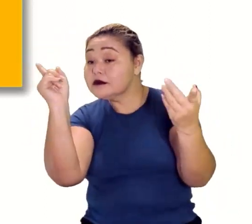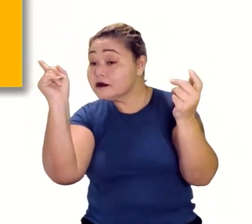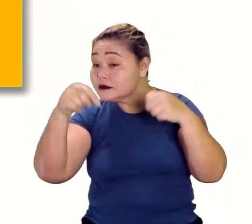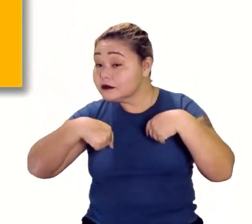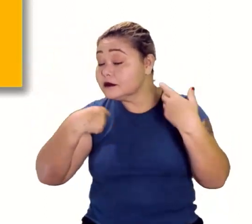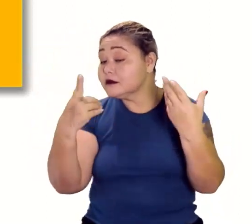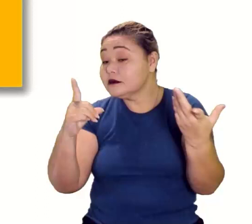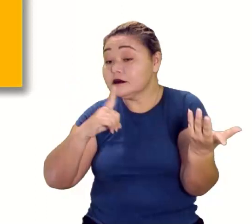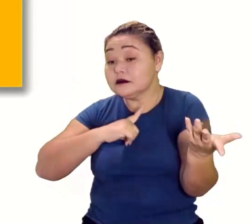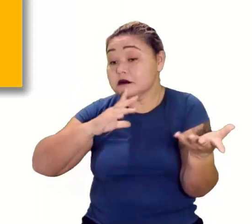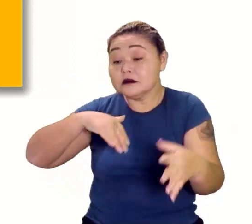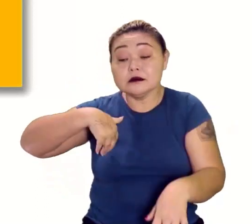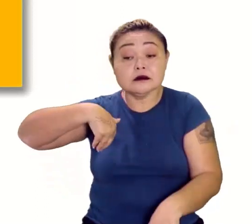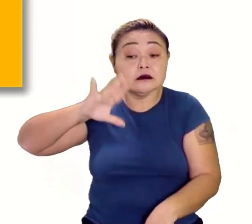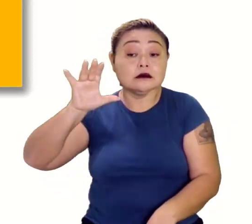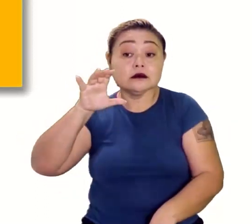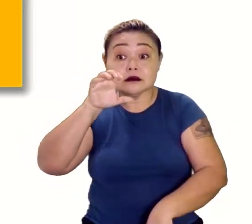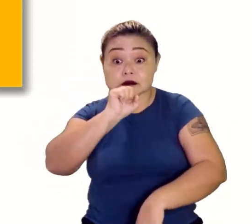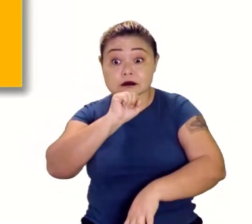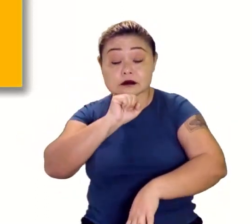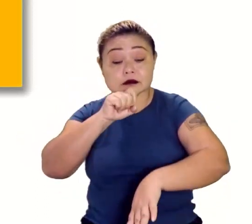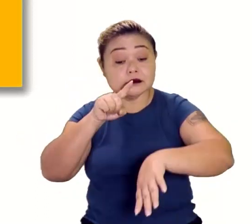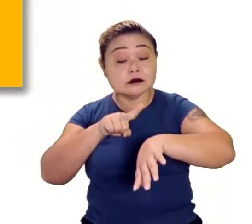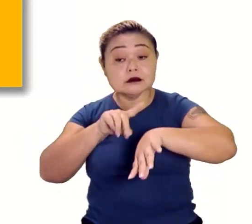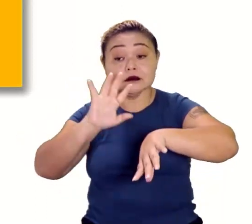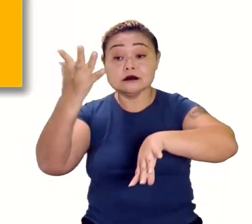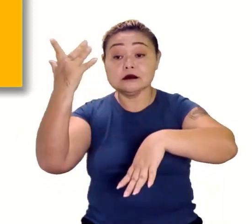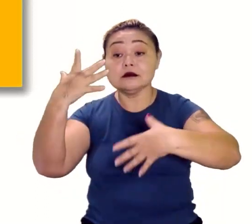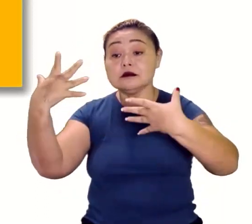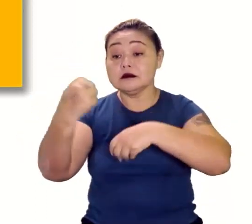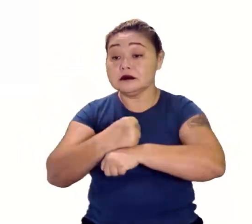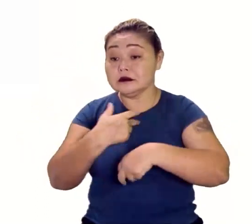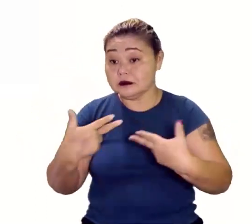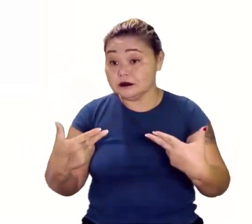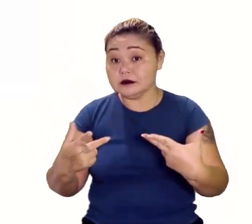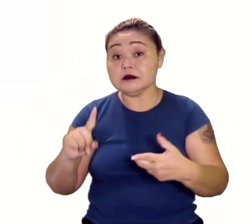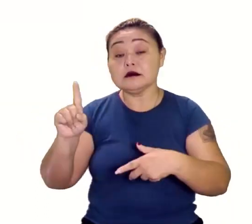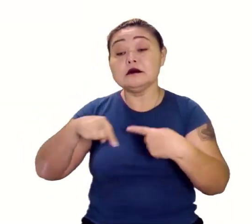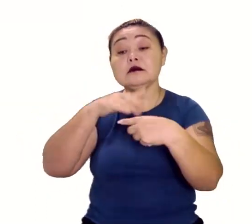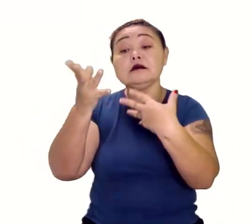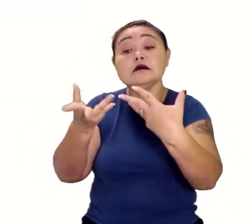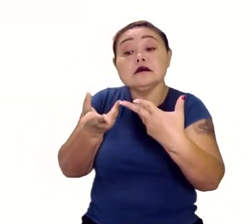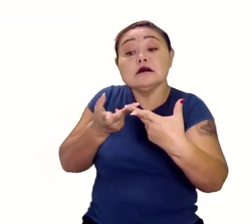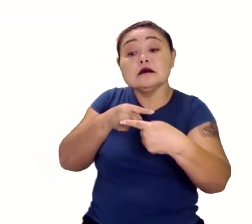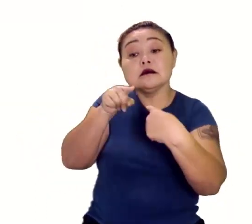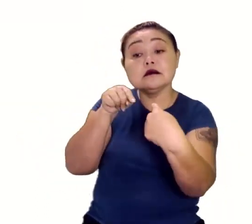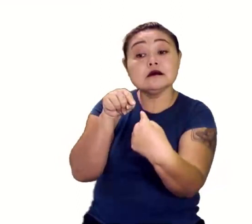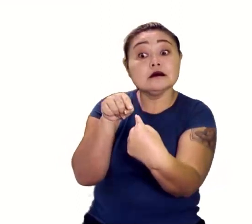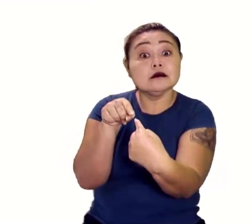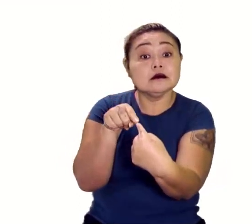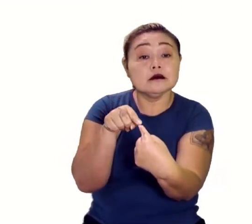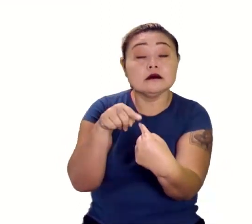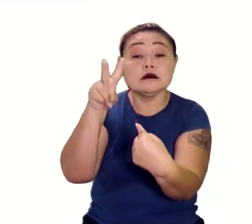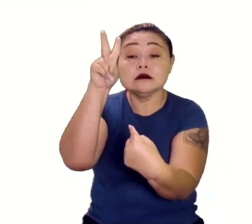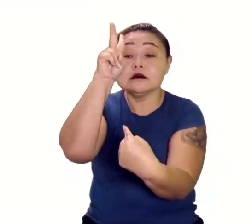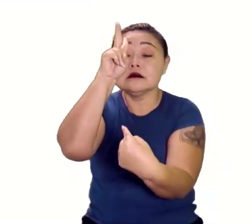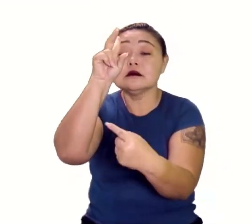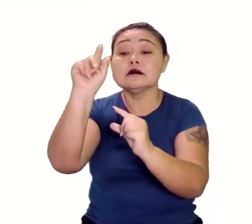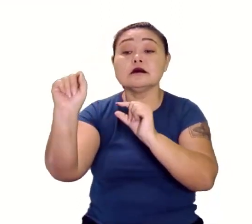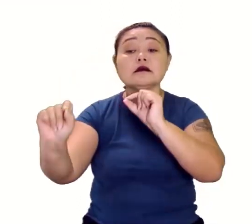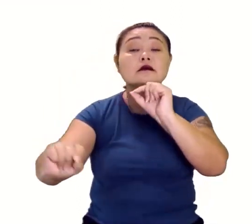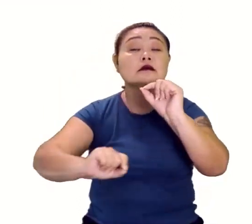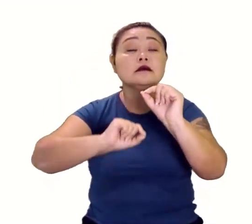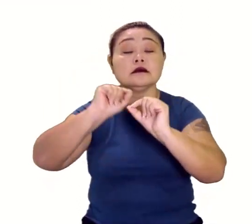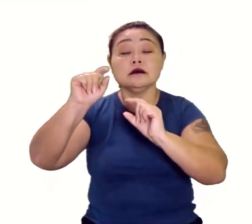mais rapidez na hora de resolver os cálculos, tá bom? Habilidades da aula de hoje. Relembrar o que